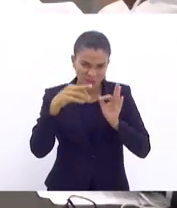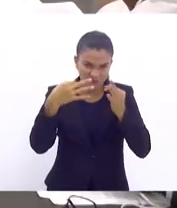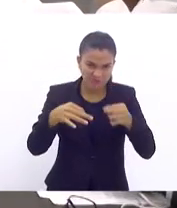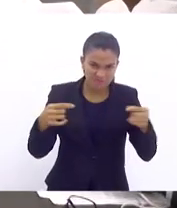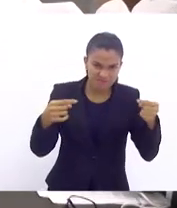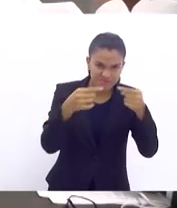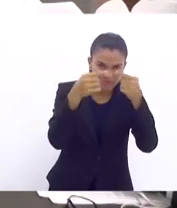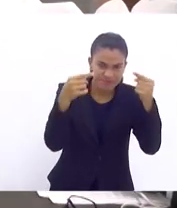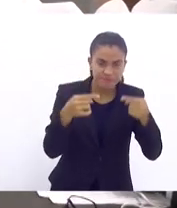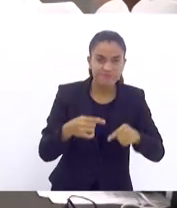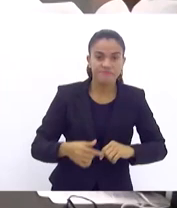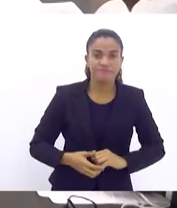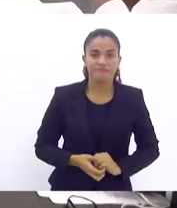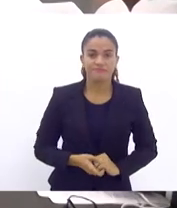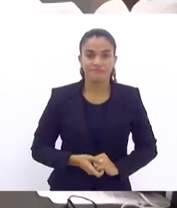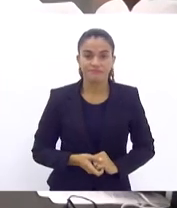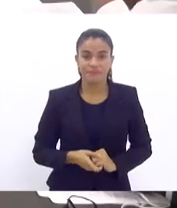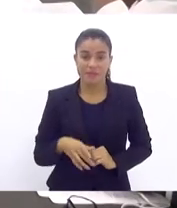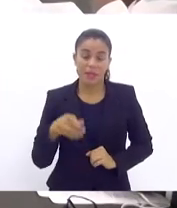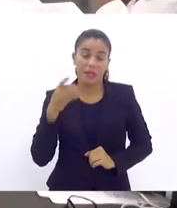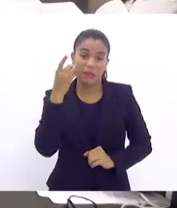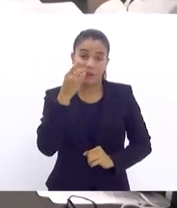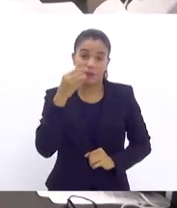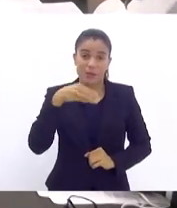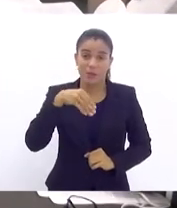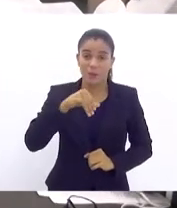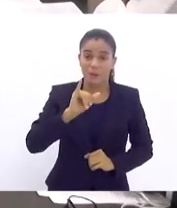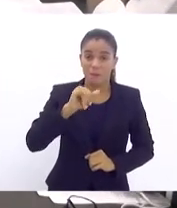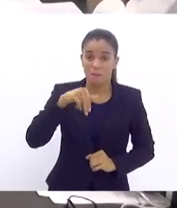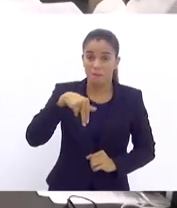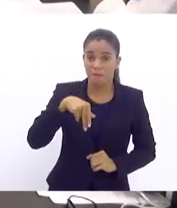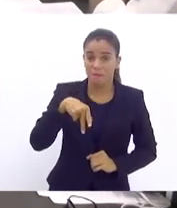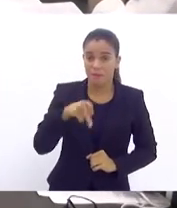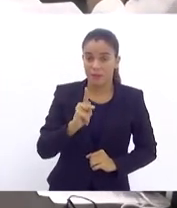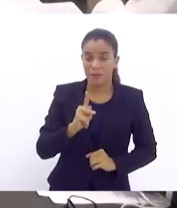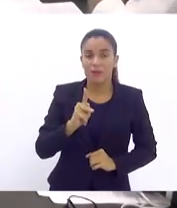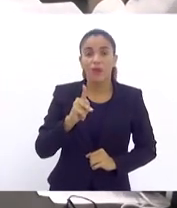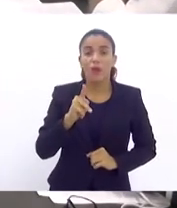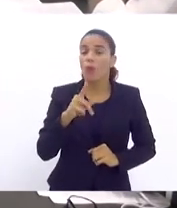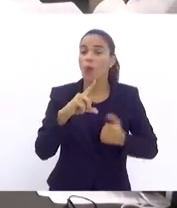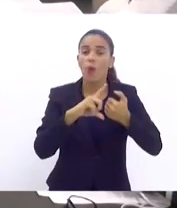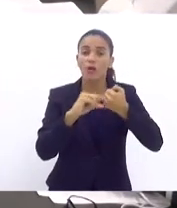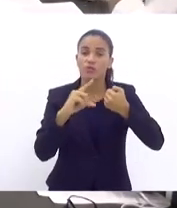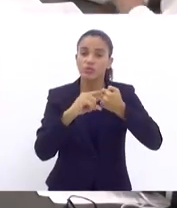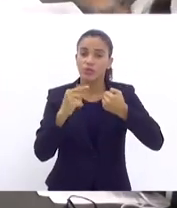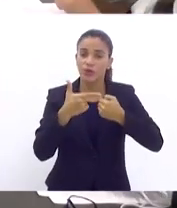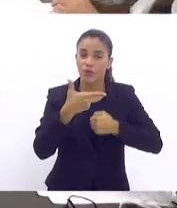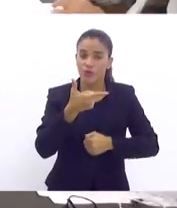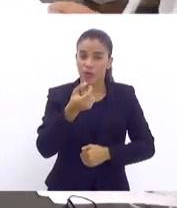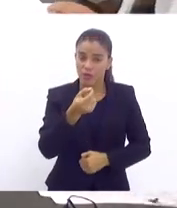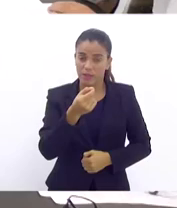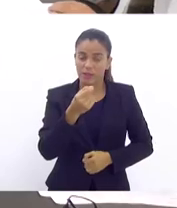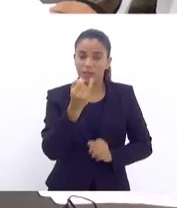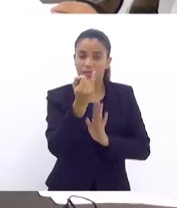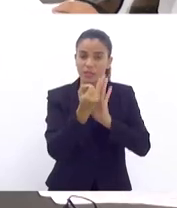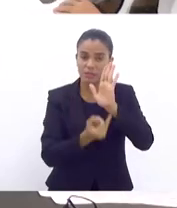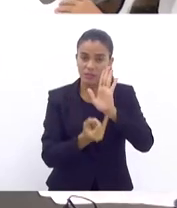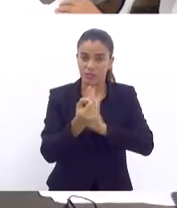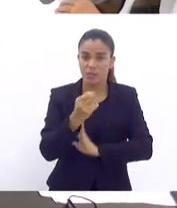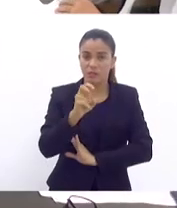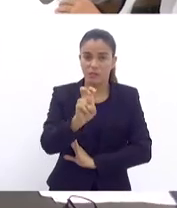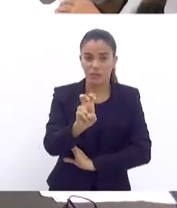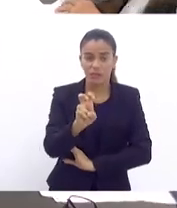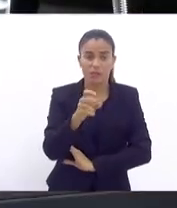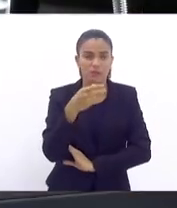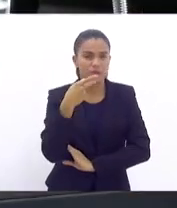mesmo Deputado minc o que o artigo 20 inciso 5